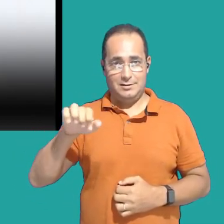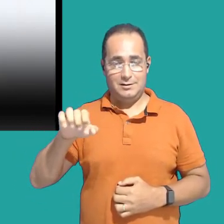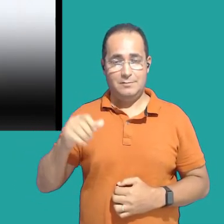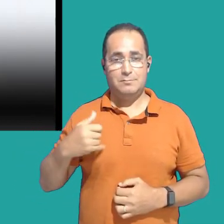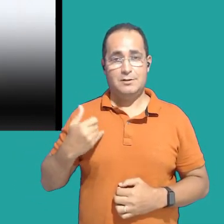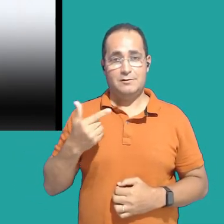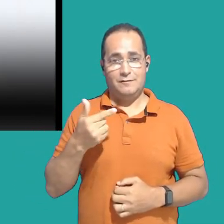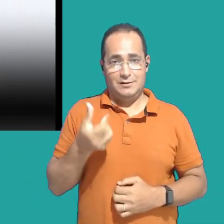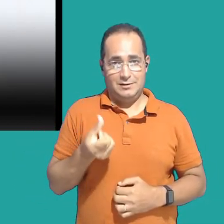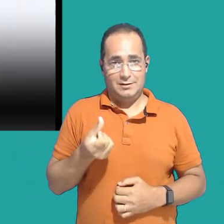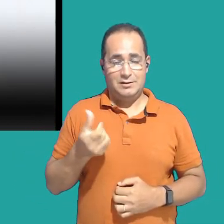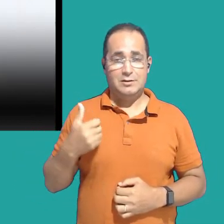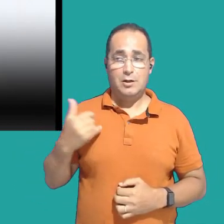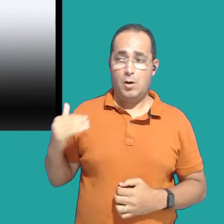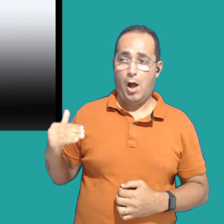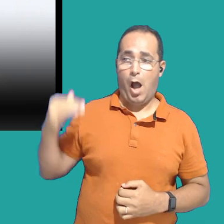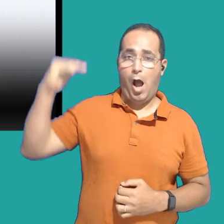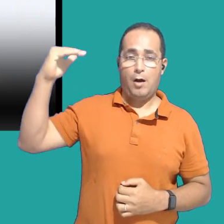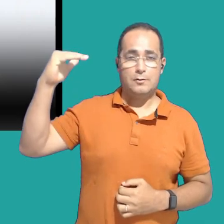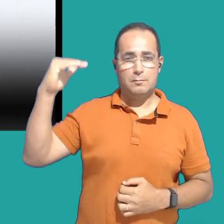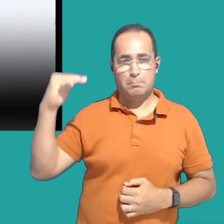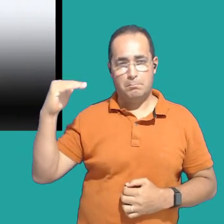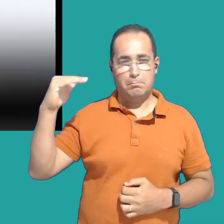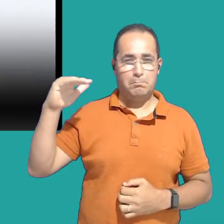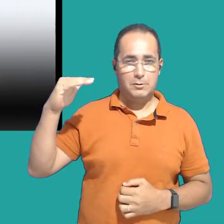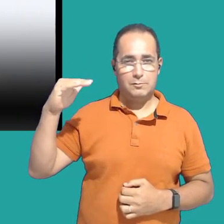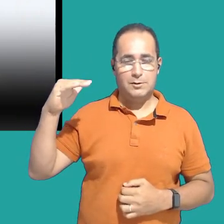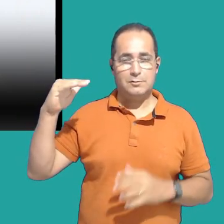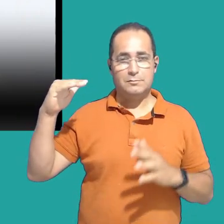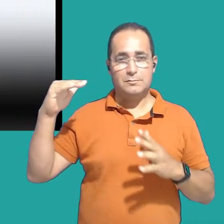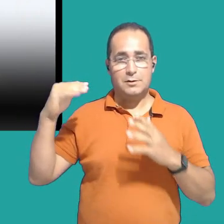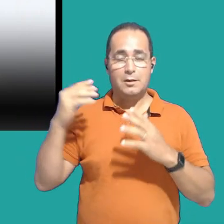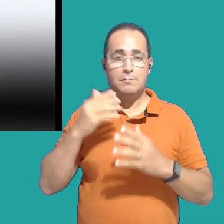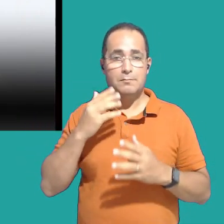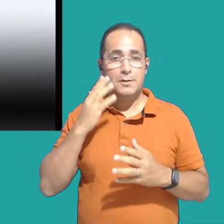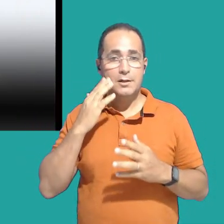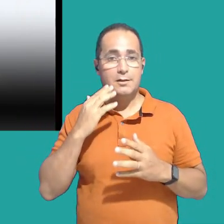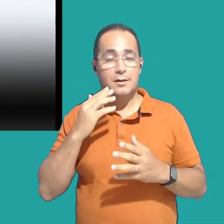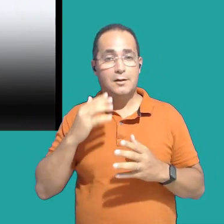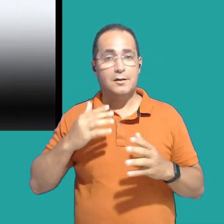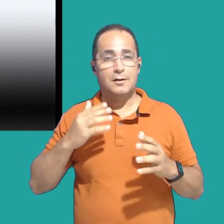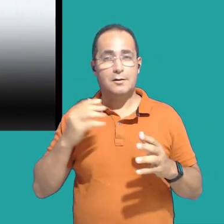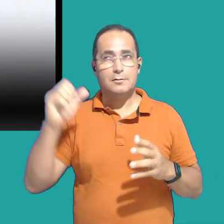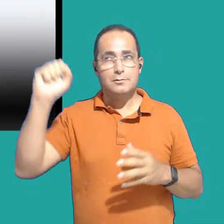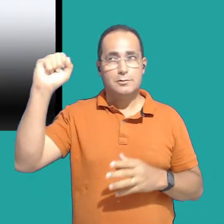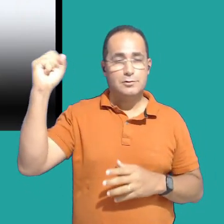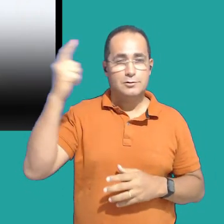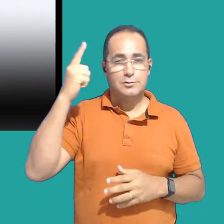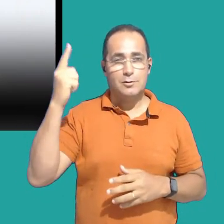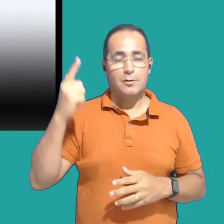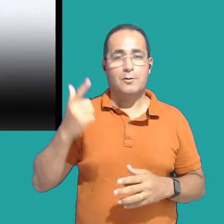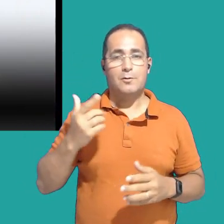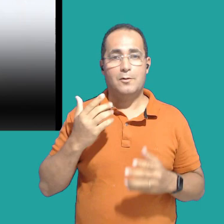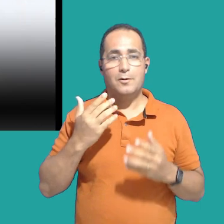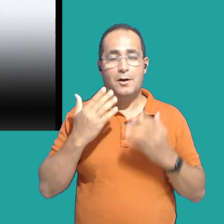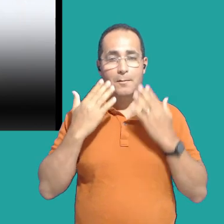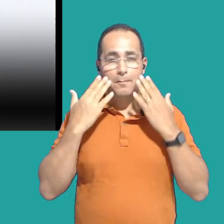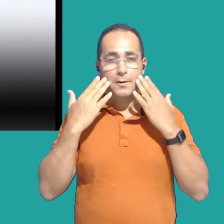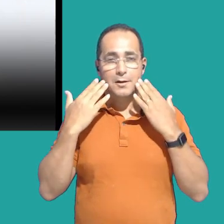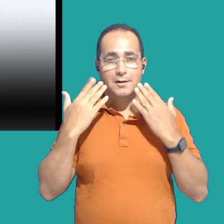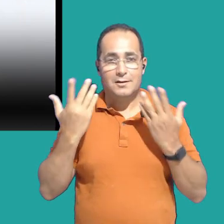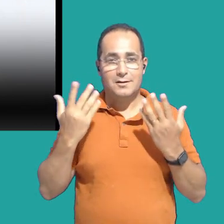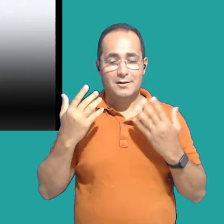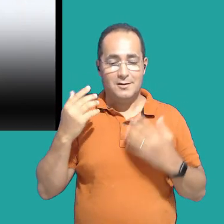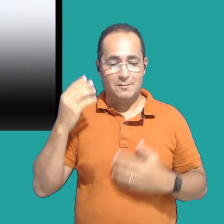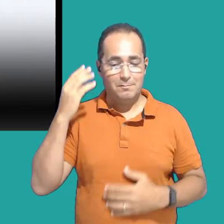eu tenho 26 anos, a minha altura é mediana, a minha pele é clara, está bronzeada desse sol do dia a